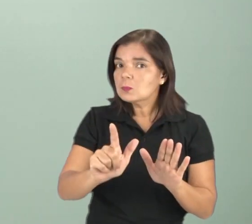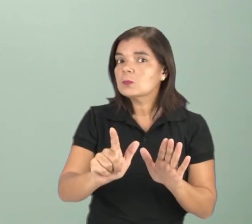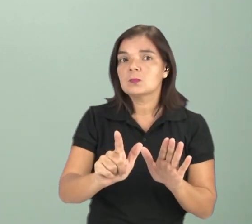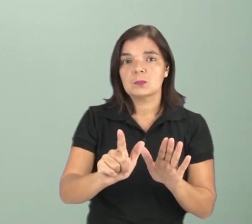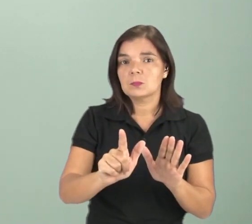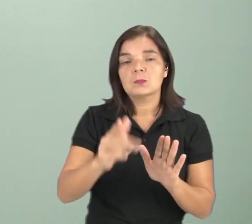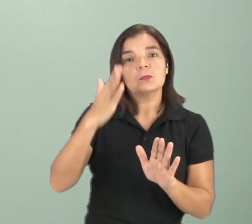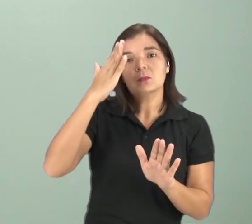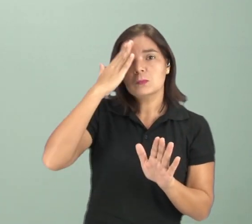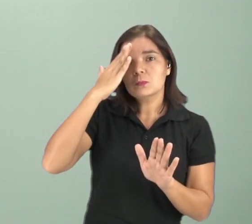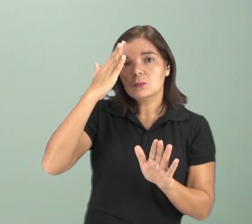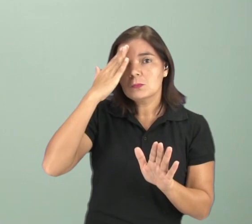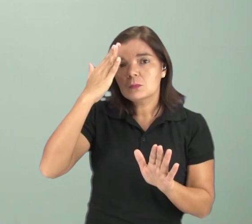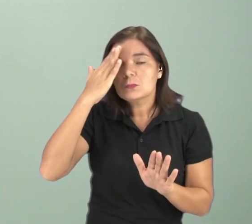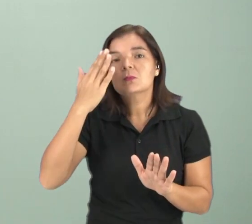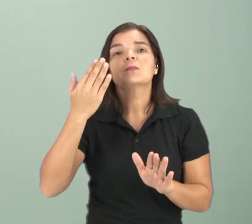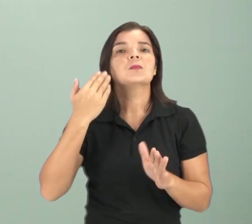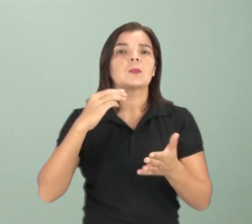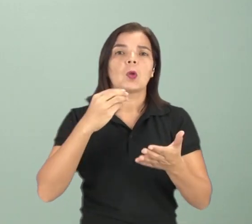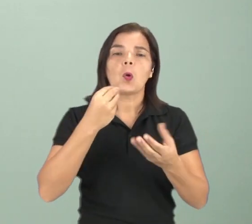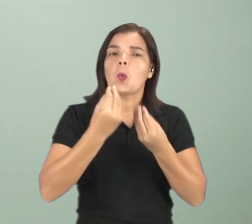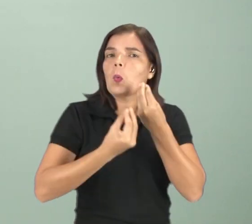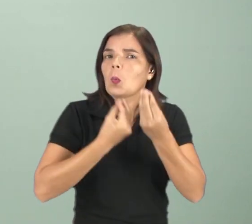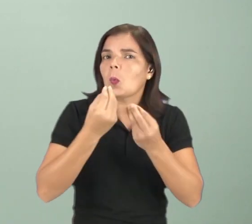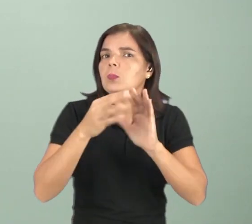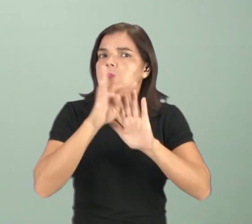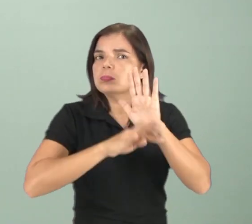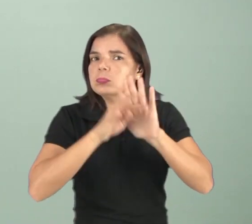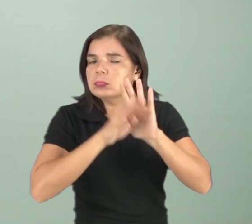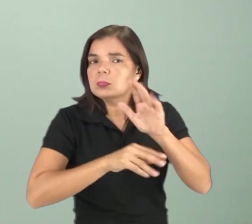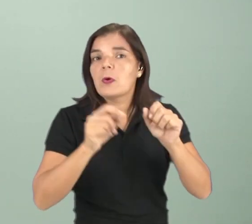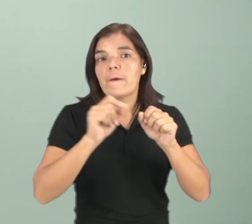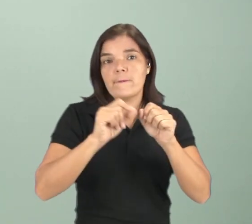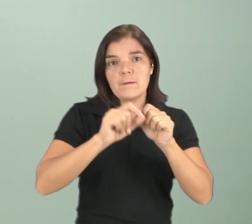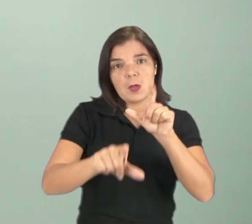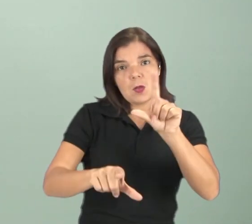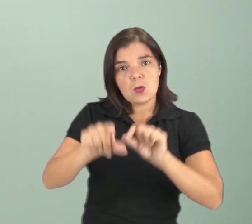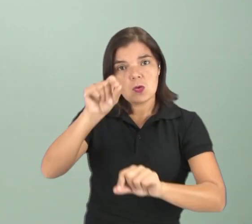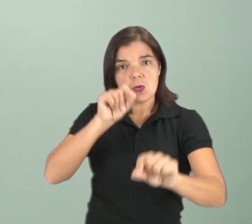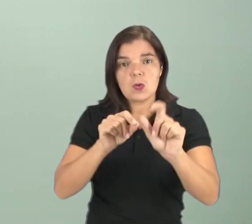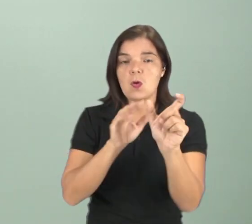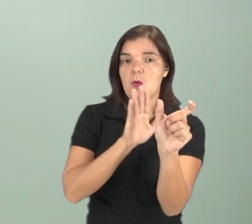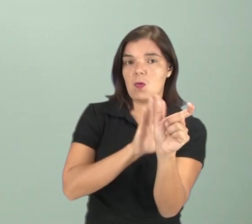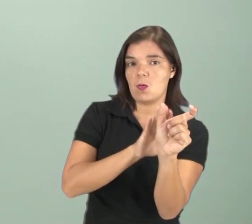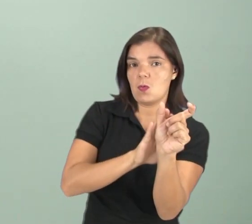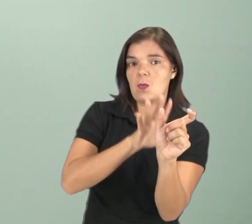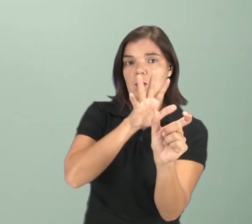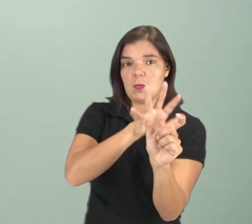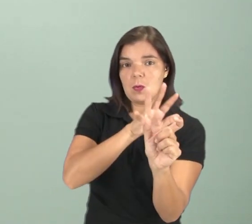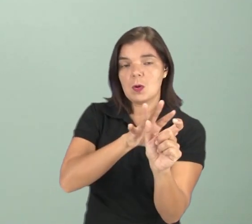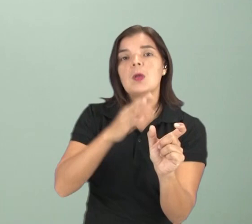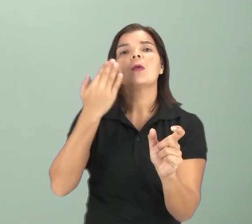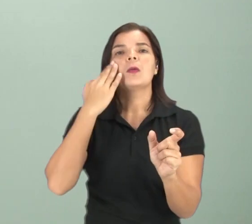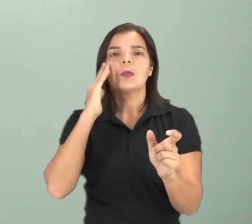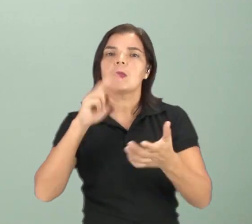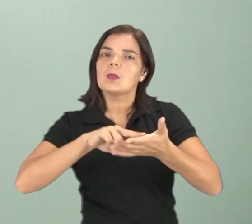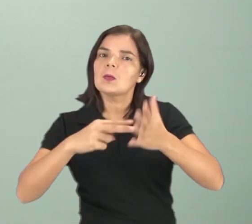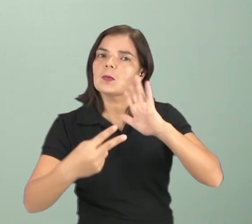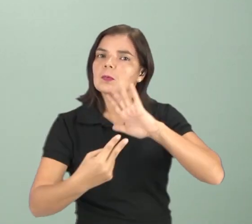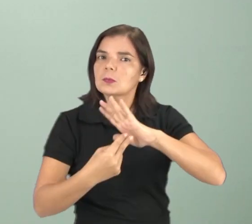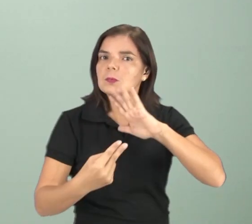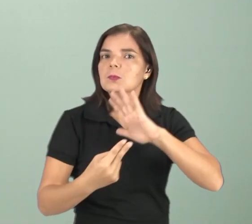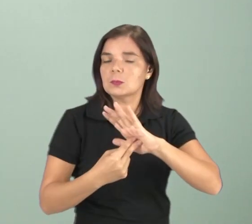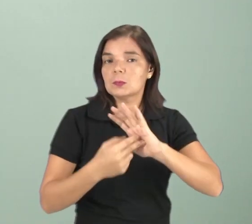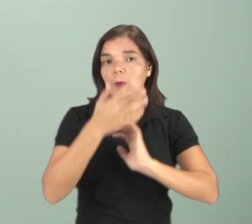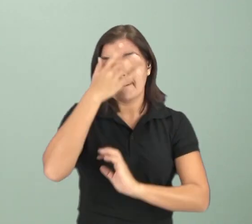consigo compreender, interpretar uma situação, fazer a escolha entre denotação e conotação e compreender o sentido aí